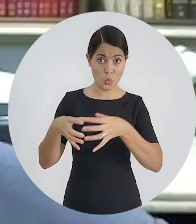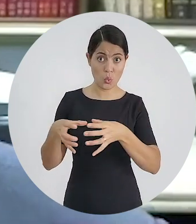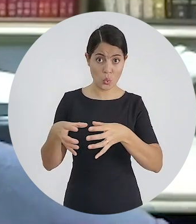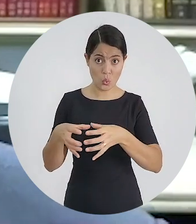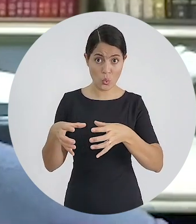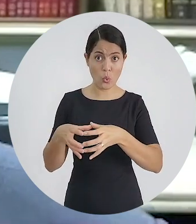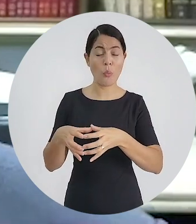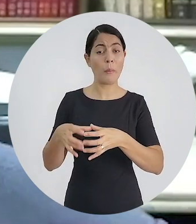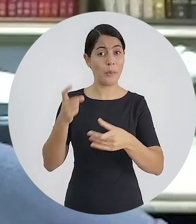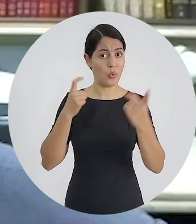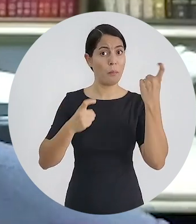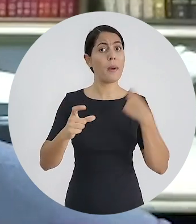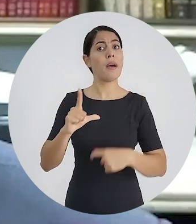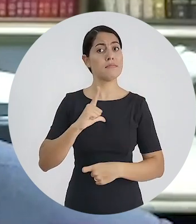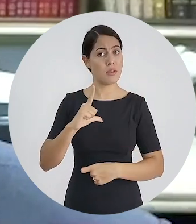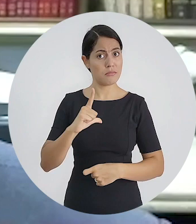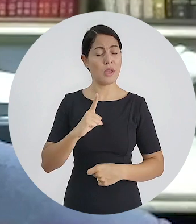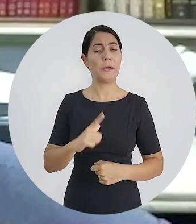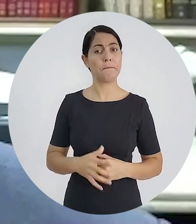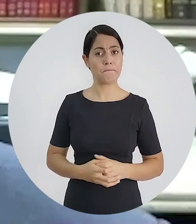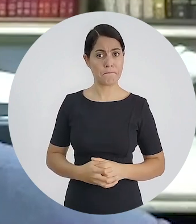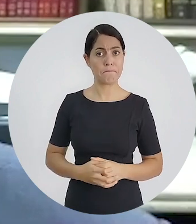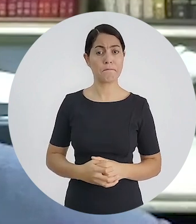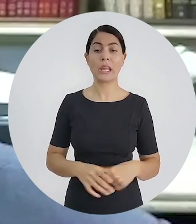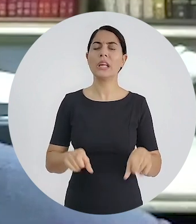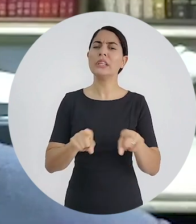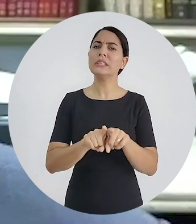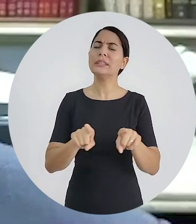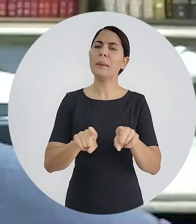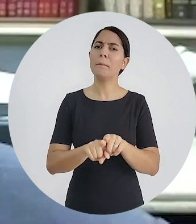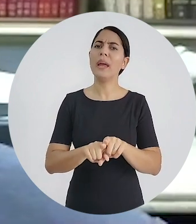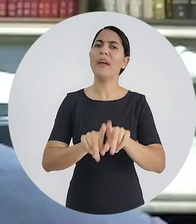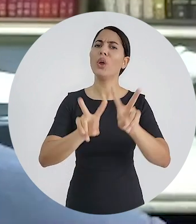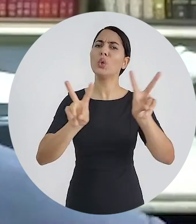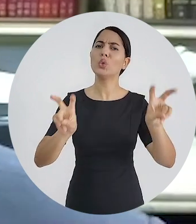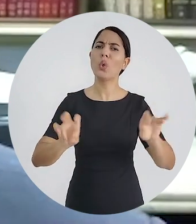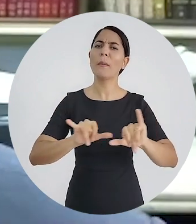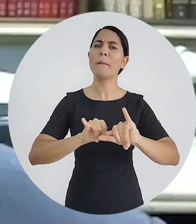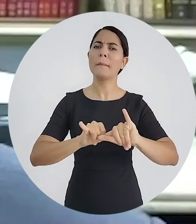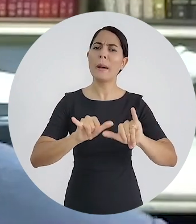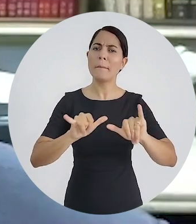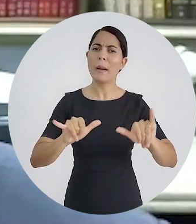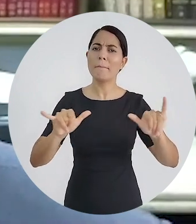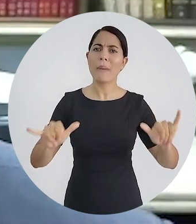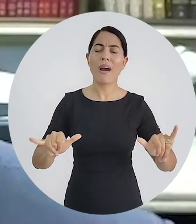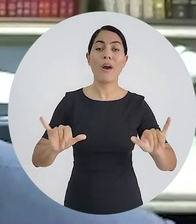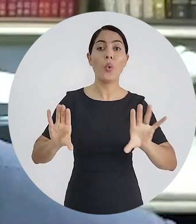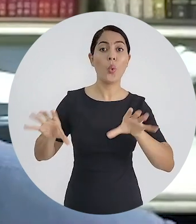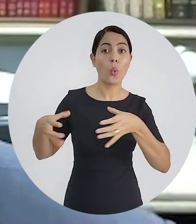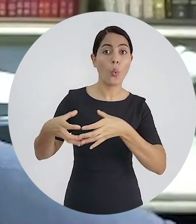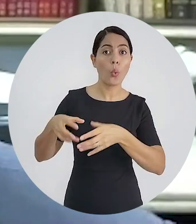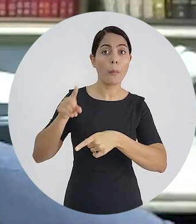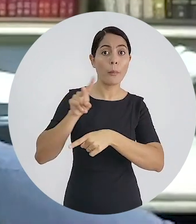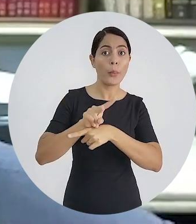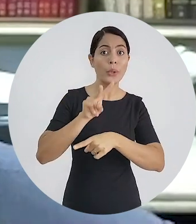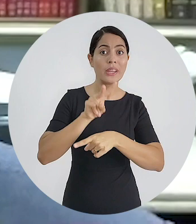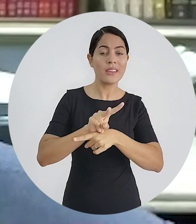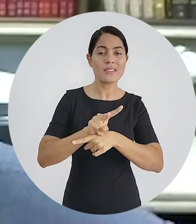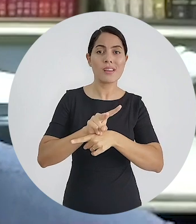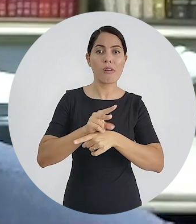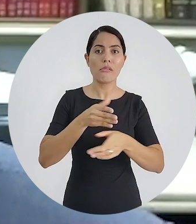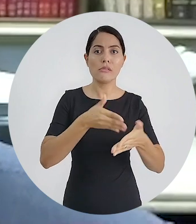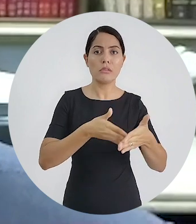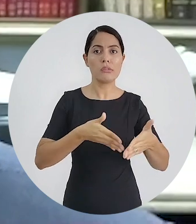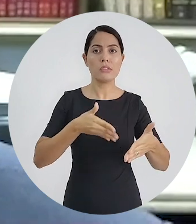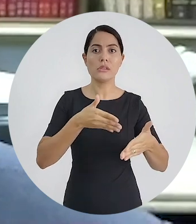vê com muita preocupação. A comissão também registra que, segundo a matéria, houve falhas do Conselho Tutelar,